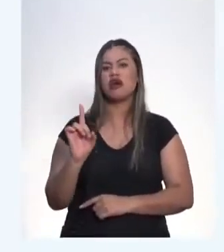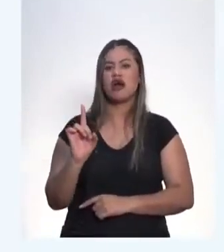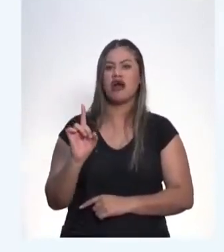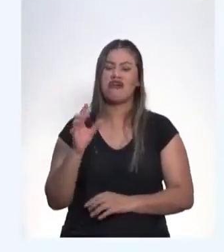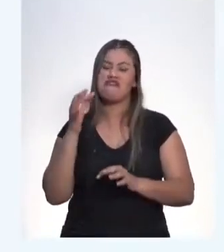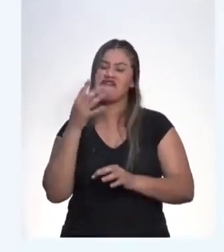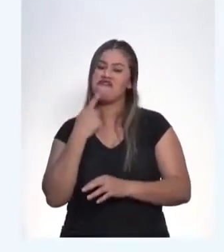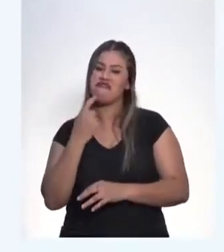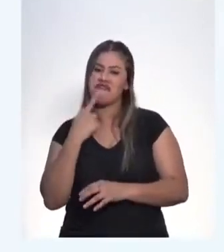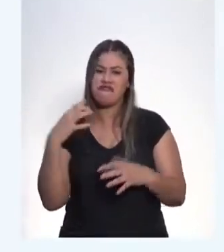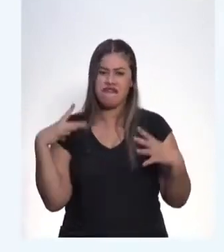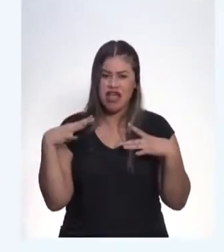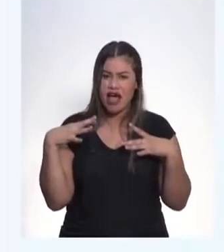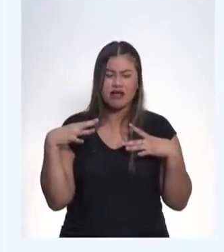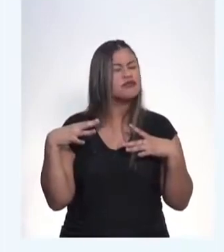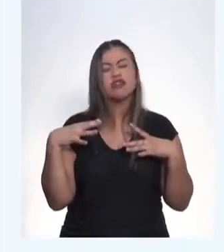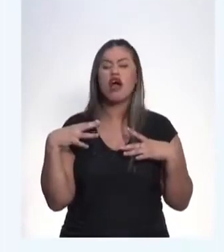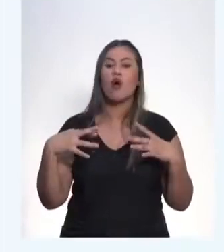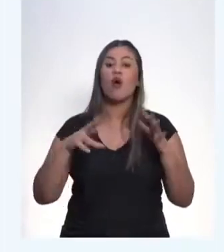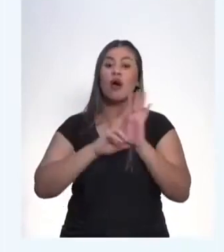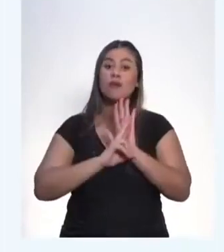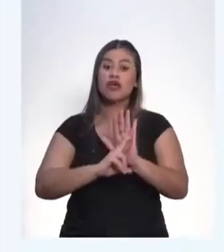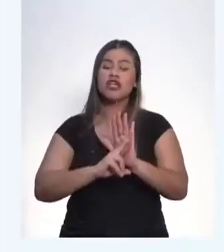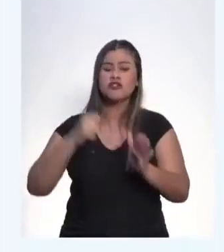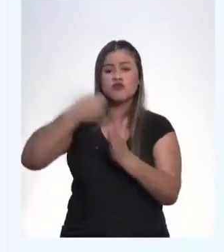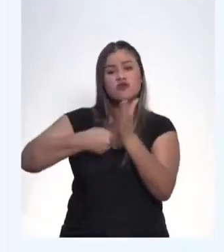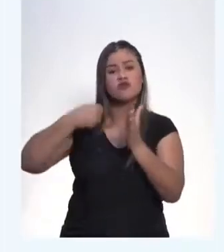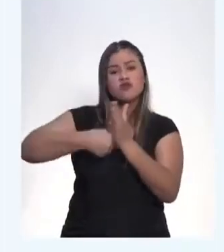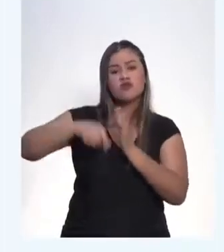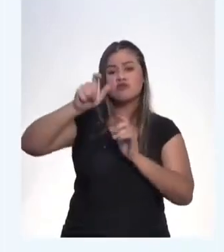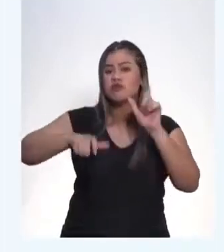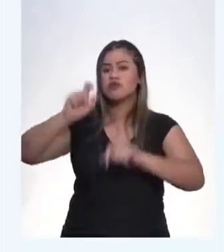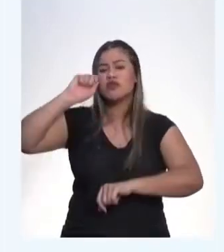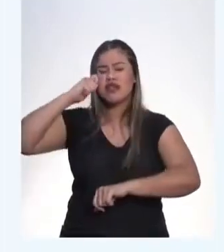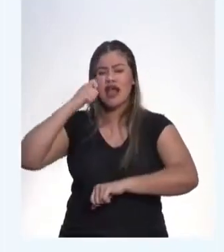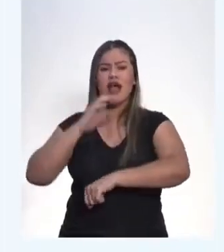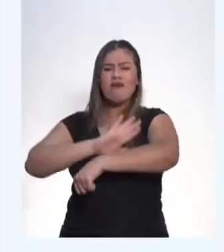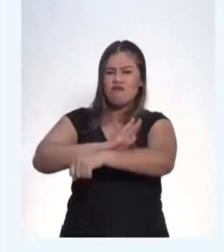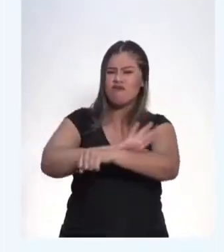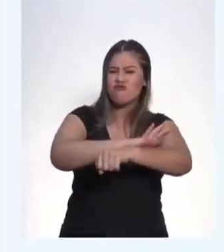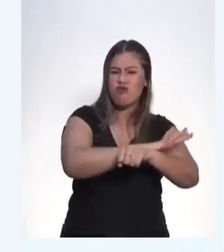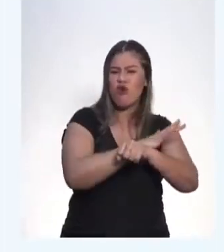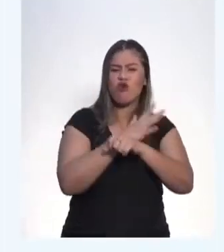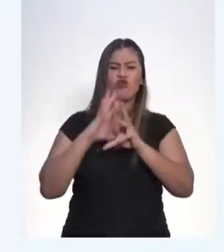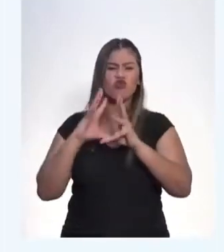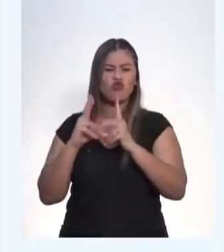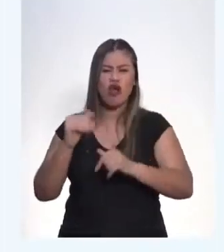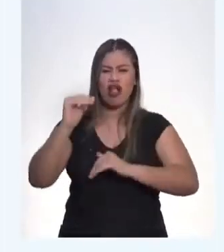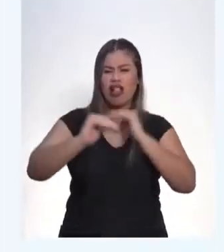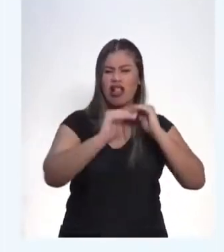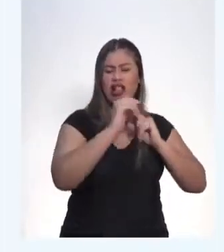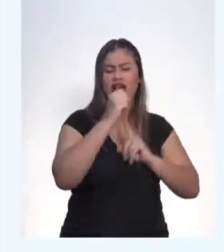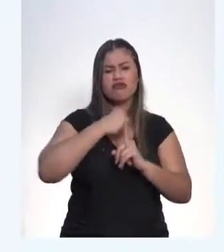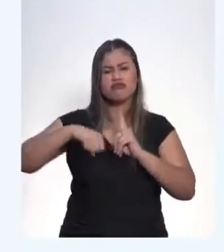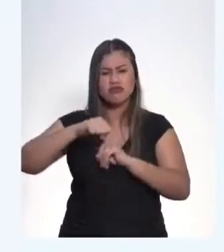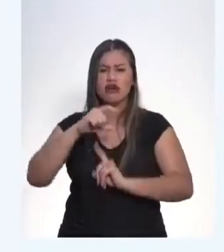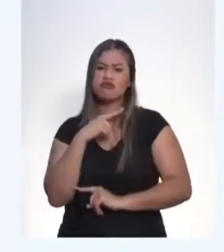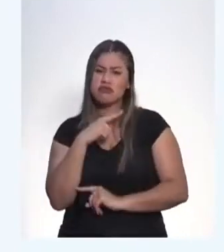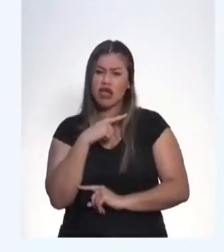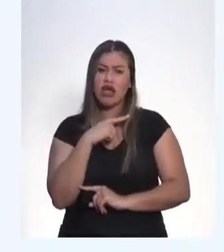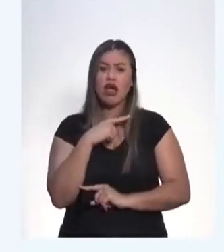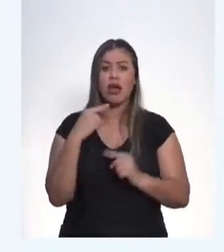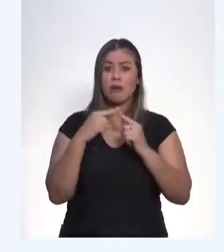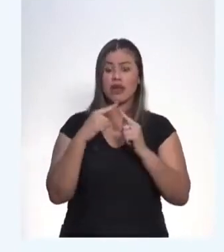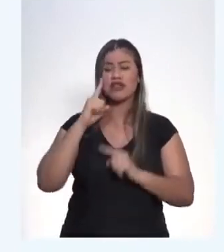um feriado. O dia 20 de novembro representa a luta dos negros contra toda a discriminação racial e contra toda a desigualdade social. Foi dada